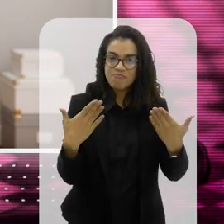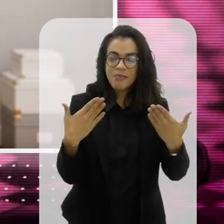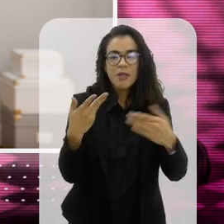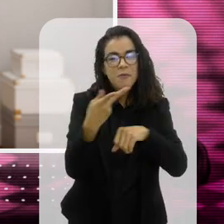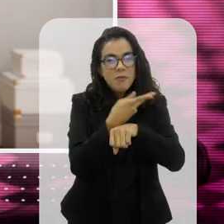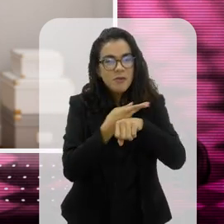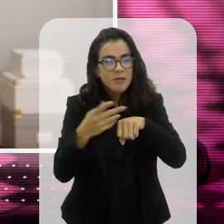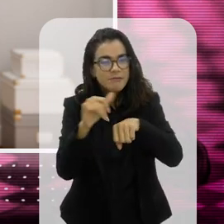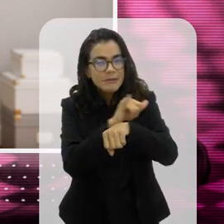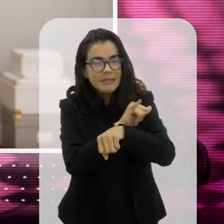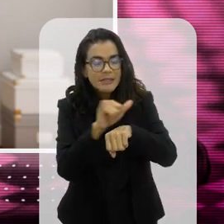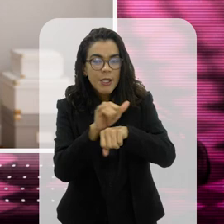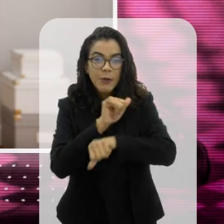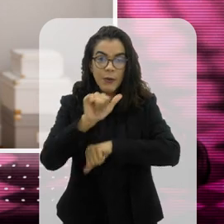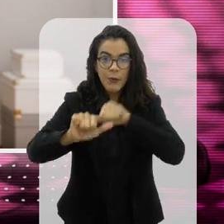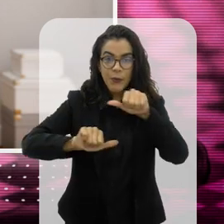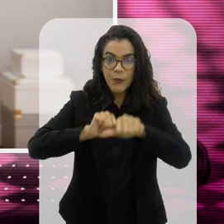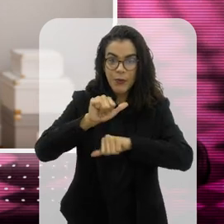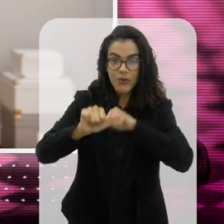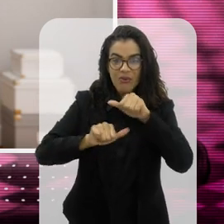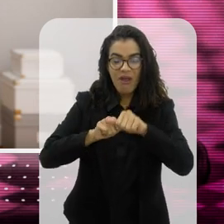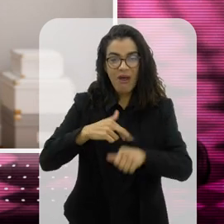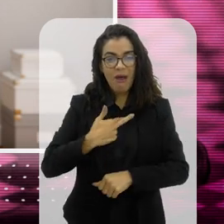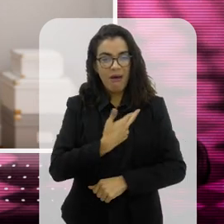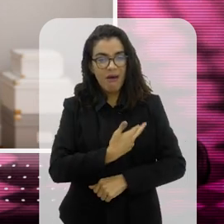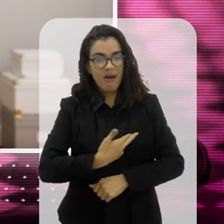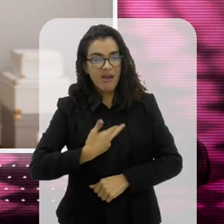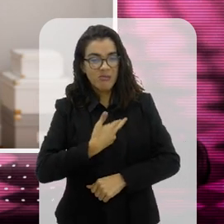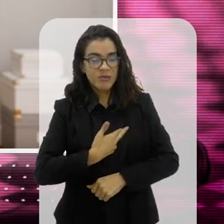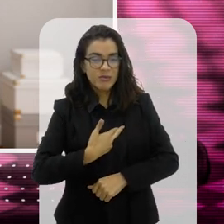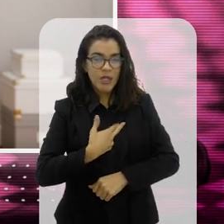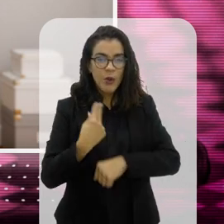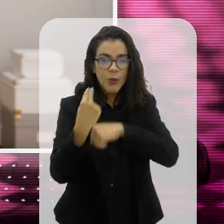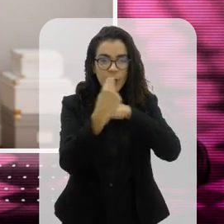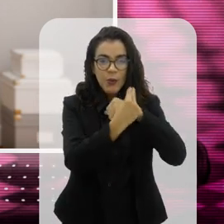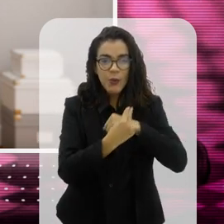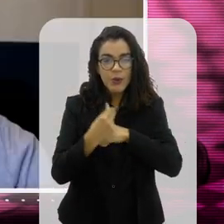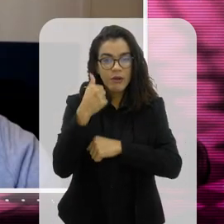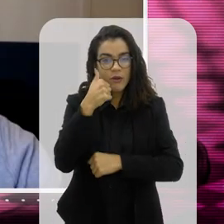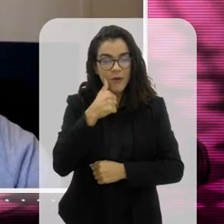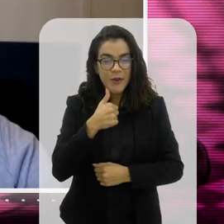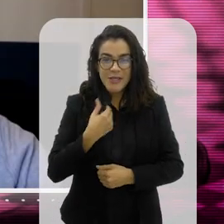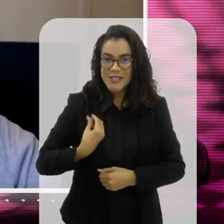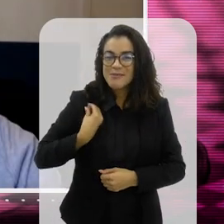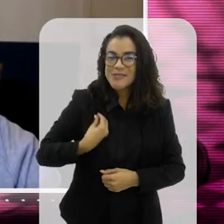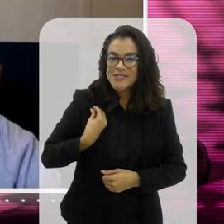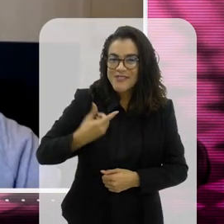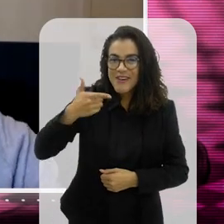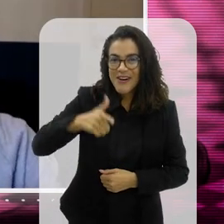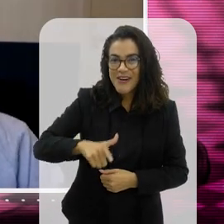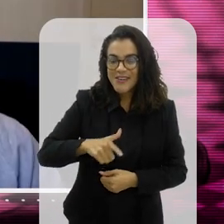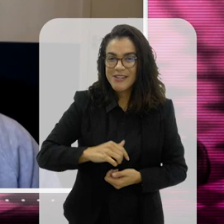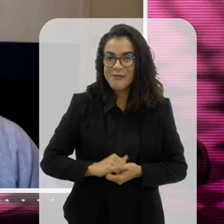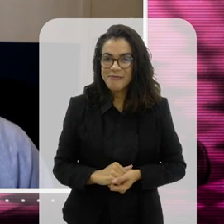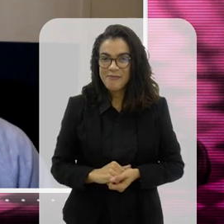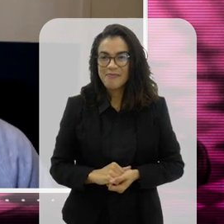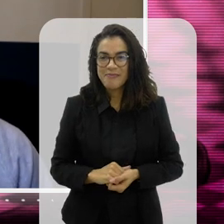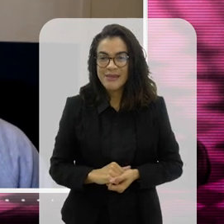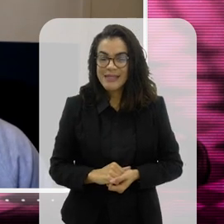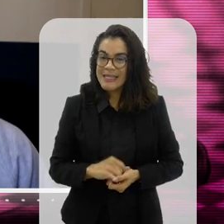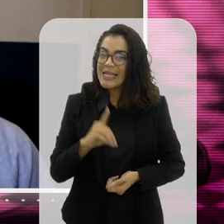e buscamos maneiras de mudar a romantização do cuidado feminino. Estamos de volta